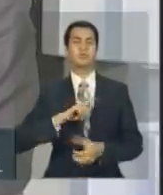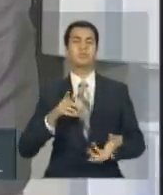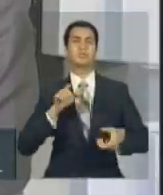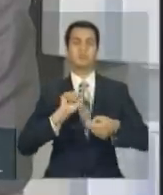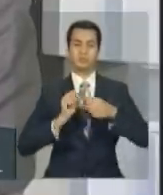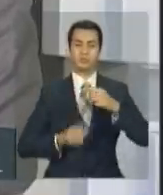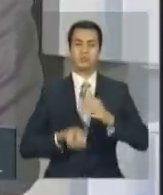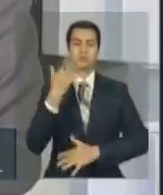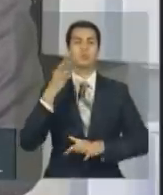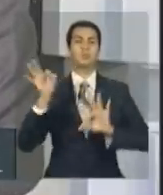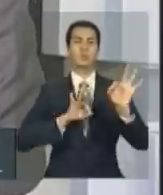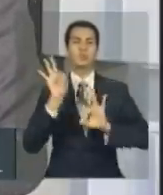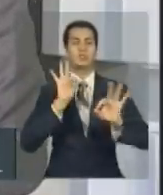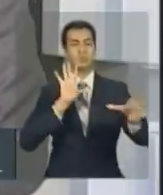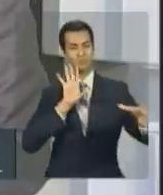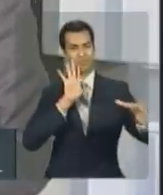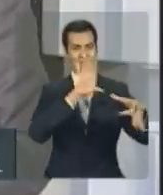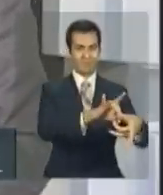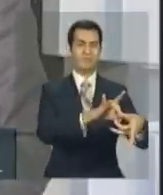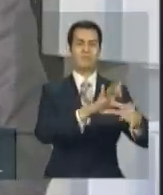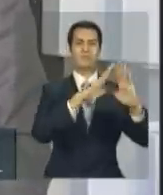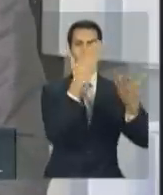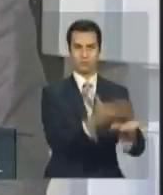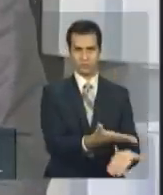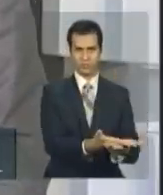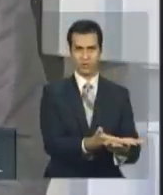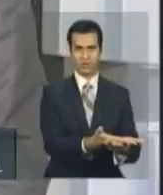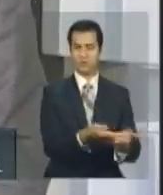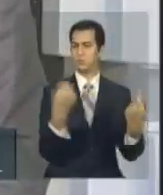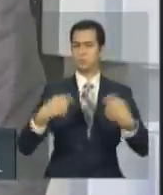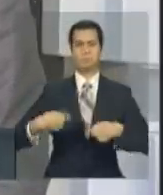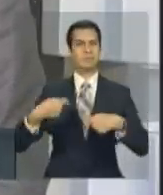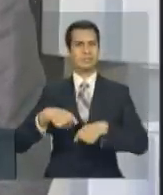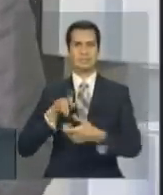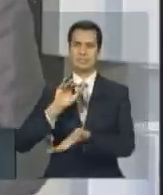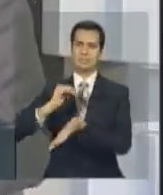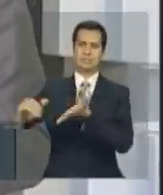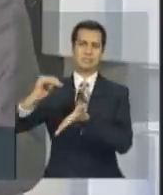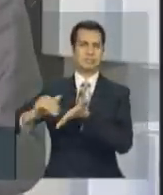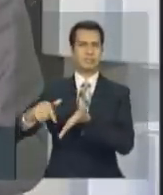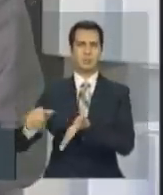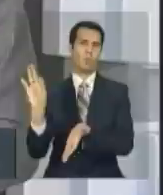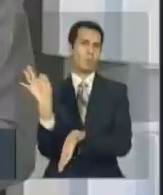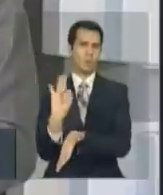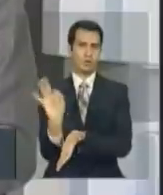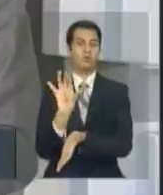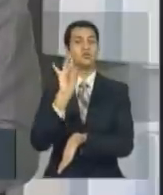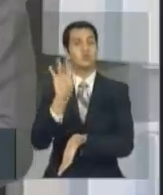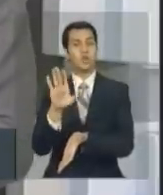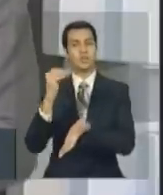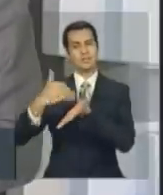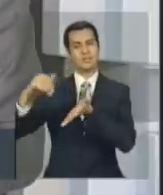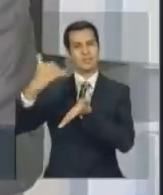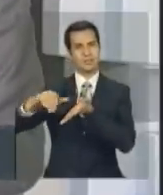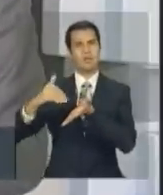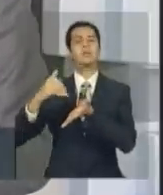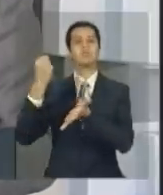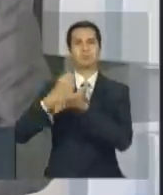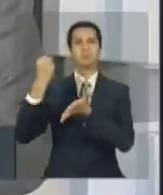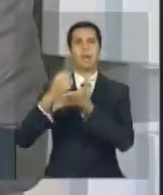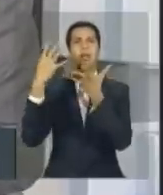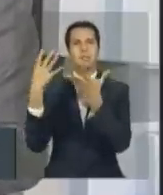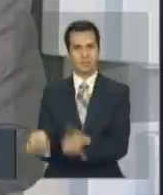escola, que não necessariamente passassem pela secretaria, a não ser pelo crivo que o secretário ou secretária tem que